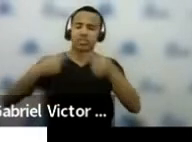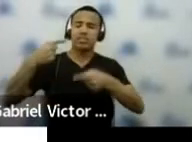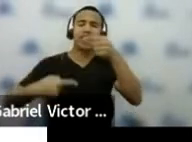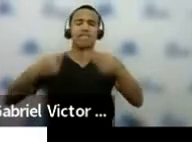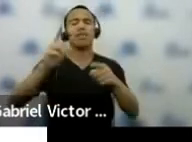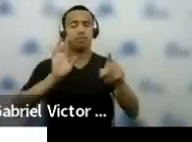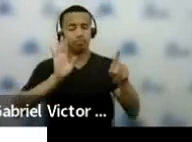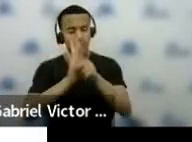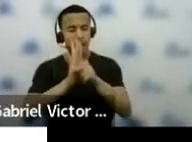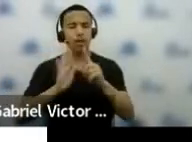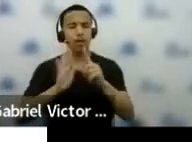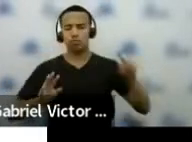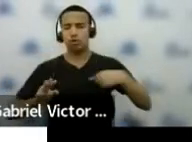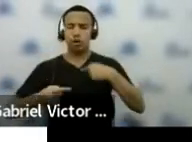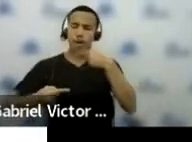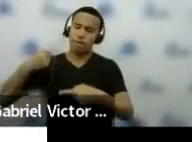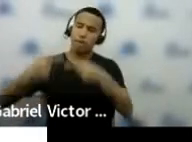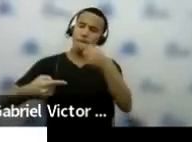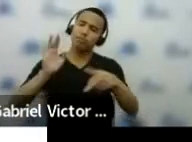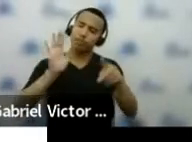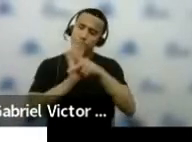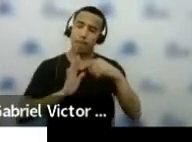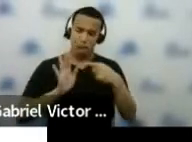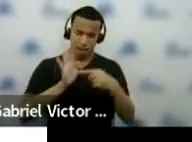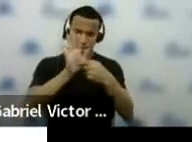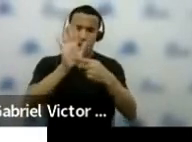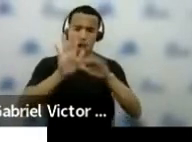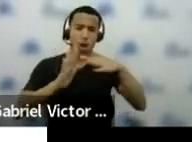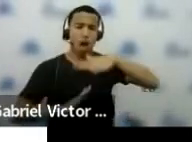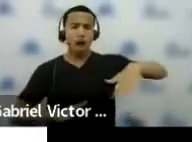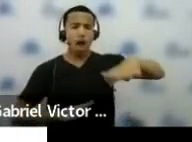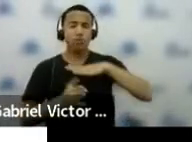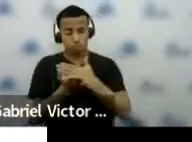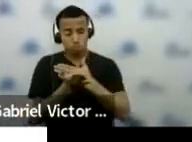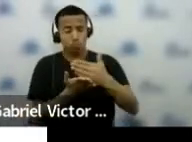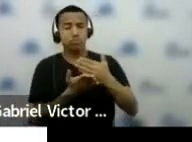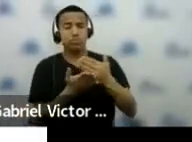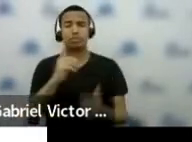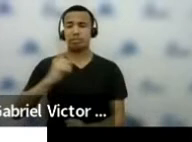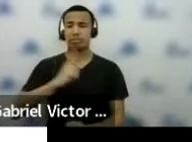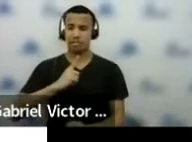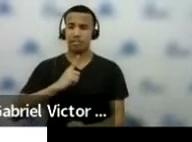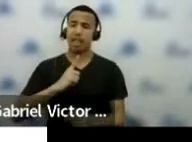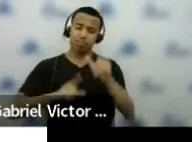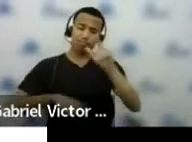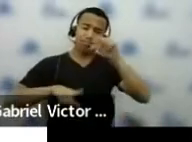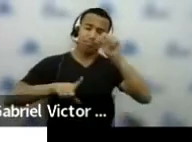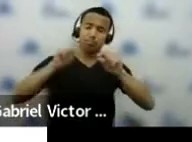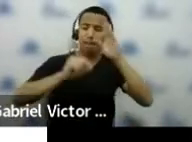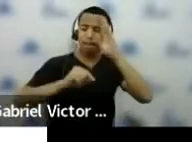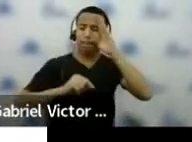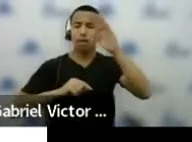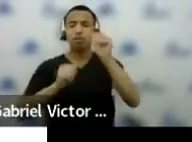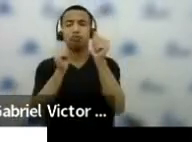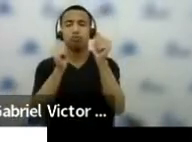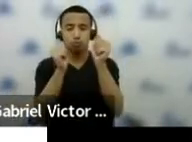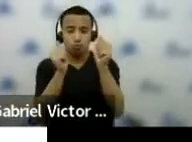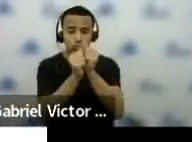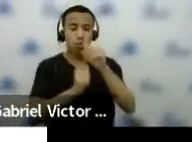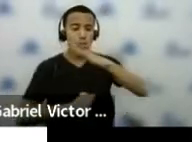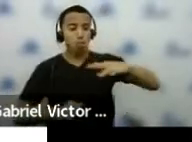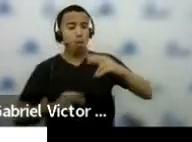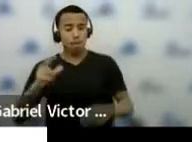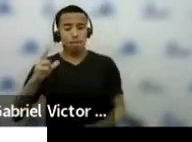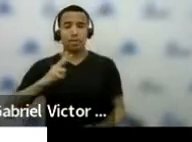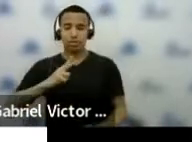nossas políticas públicas. Eu mostro quais são as áreas que nós elencamos como prioritárias junto ao setor privado em